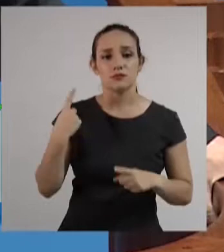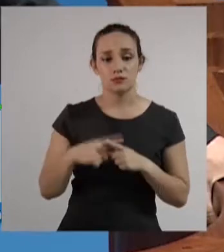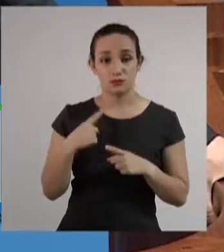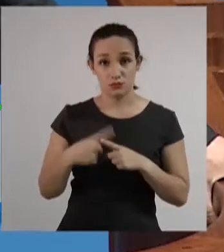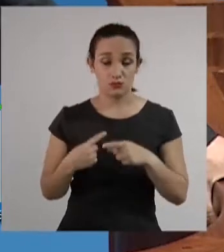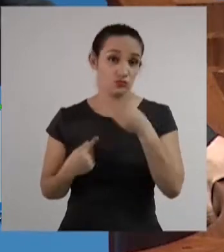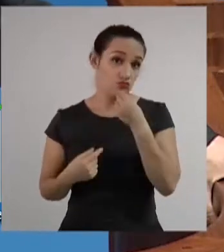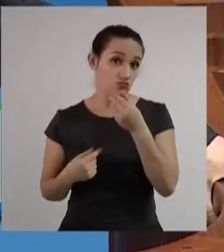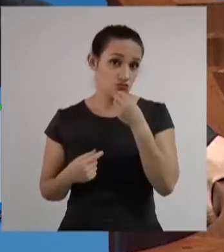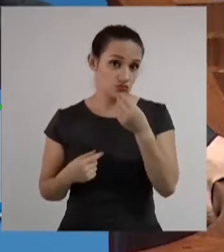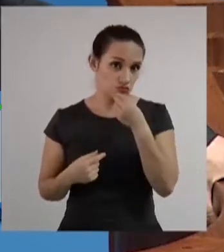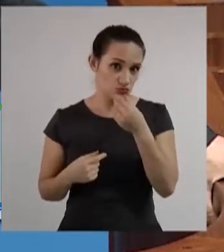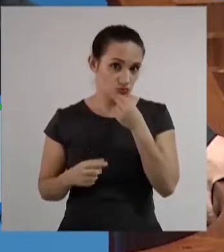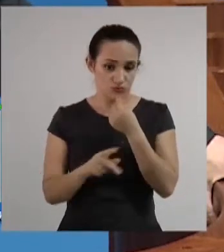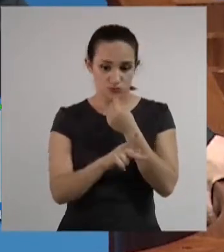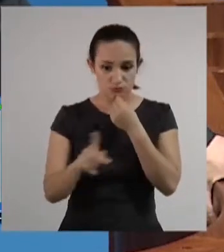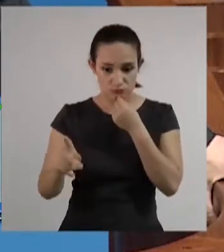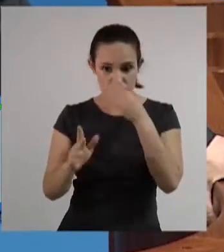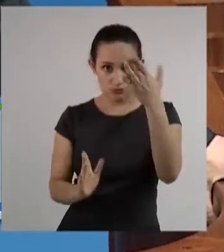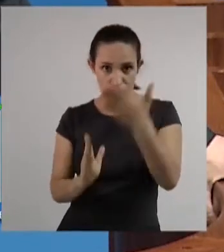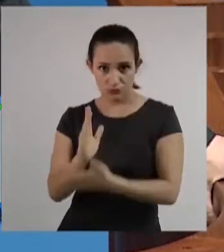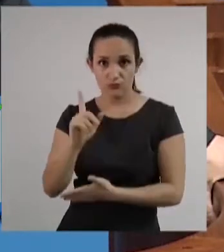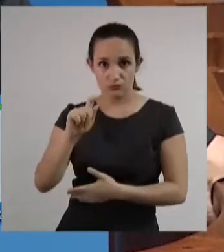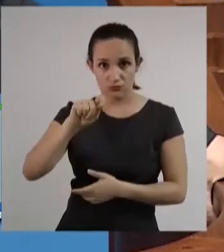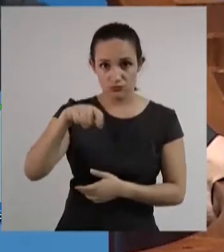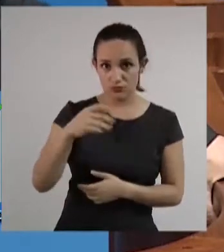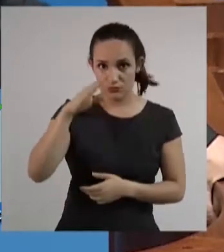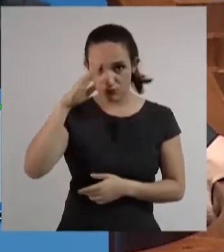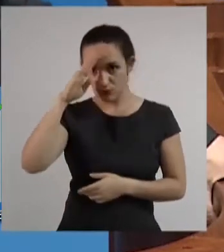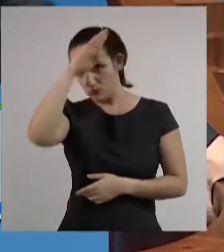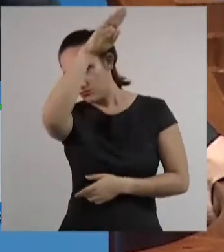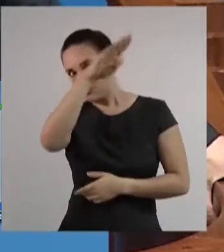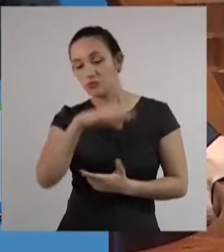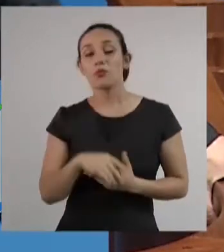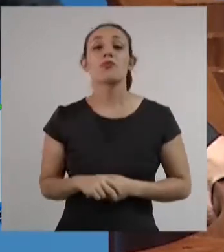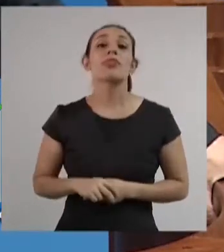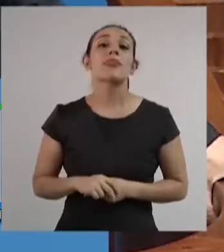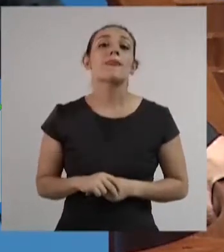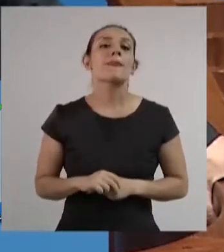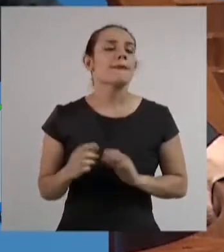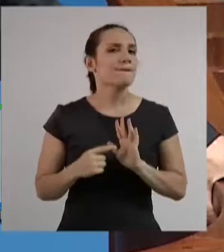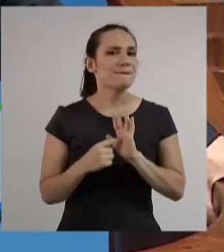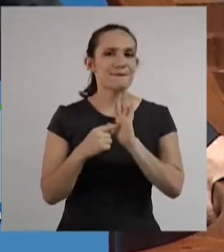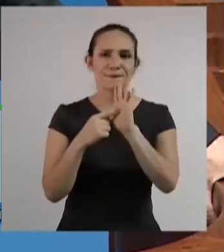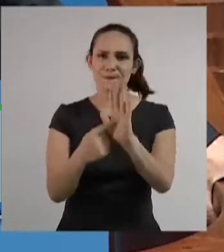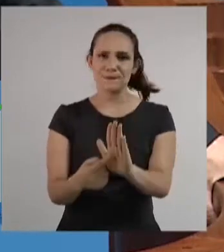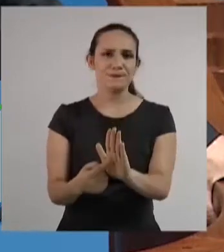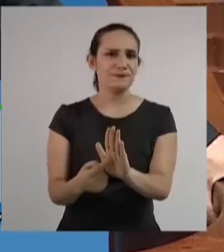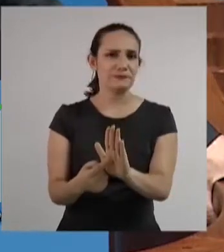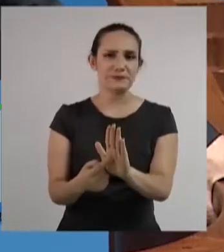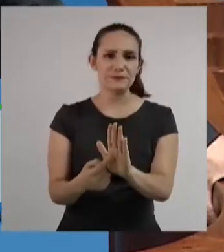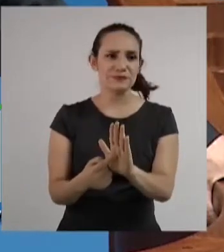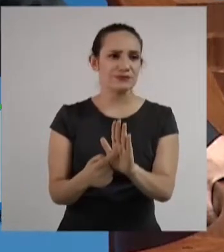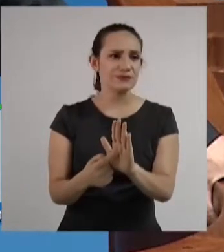presidente eleito, Jair Bolsonaro, ele demonstra total